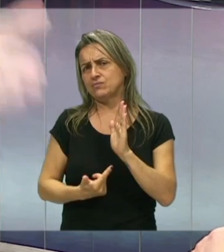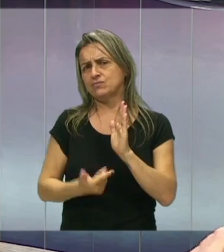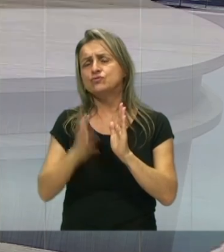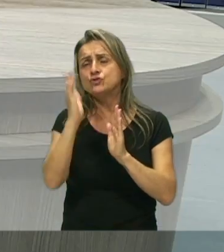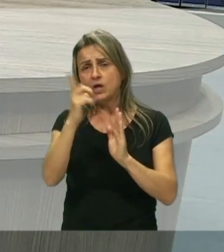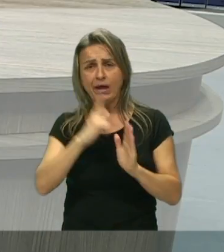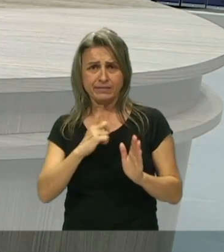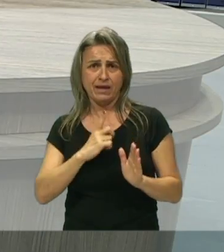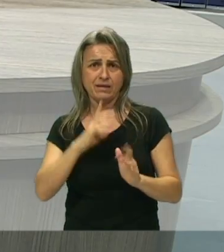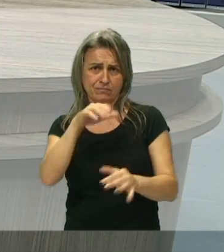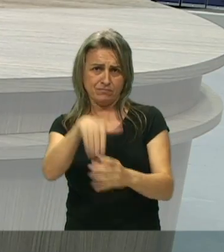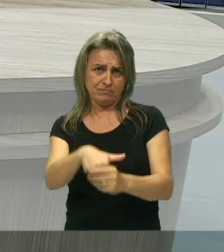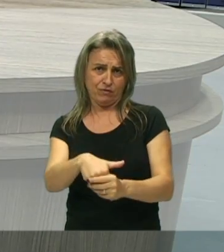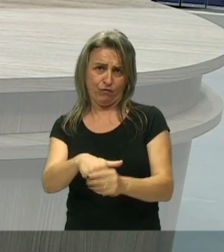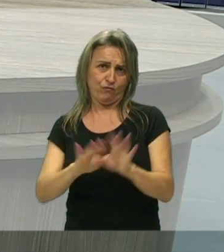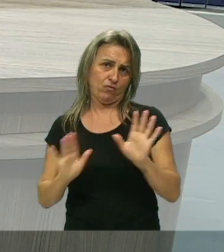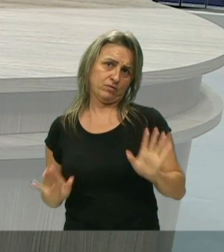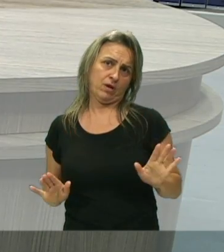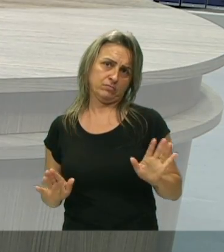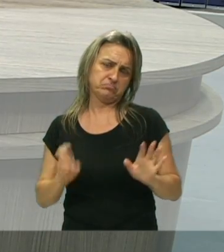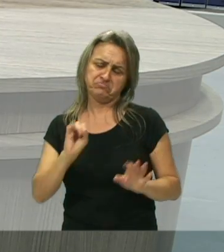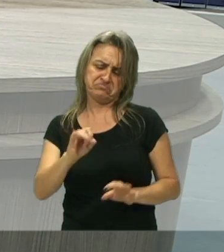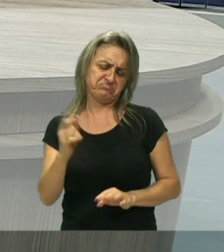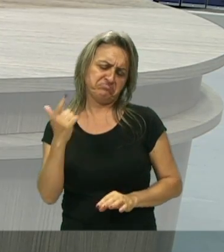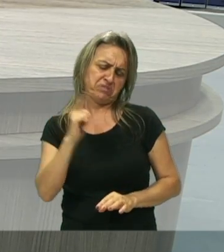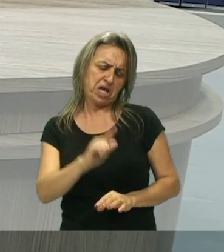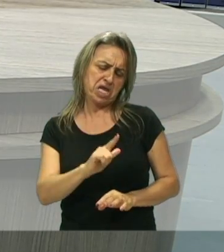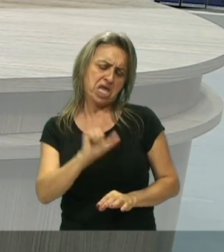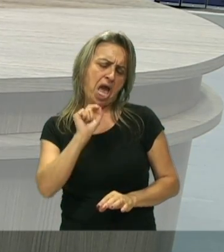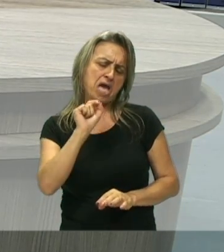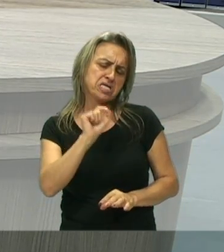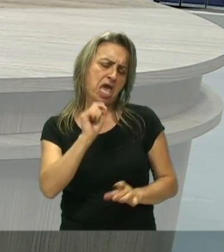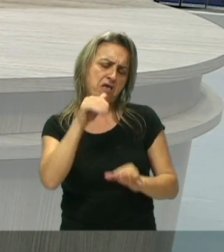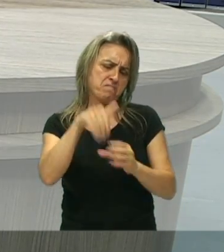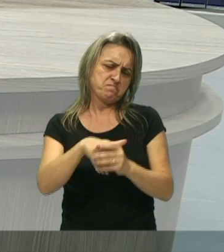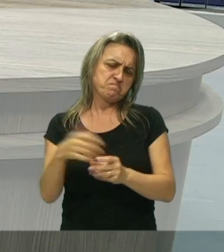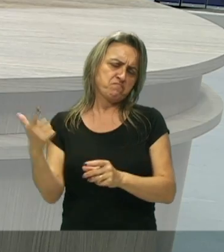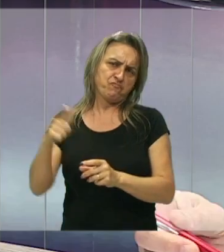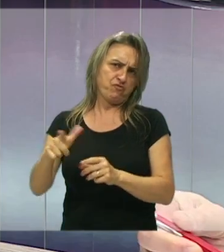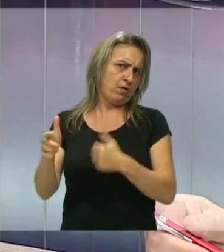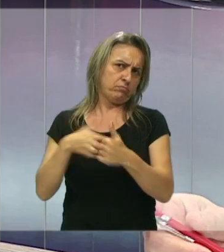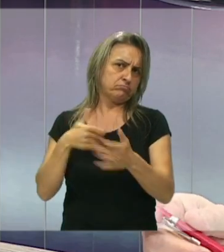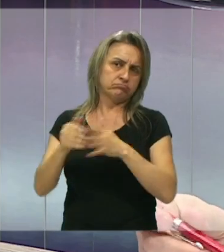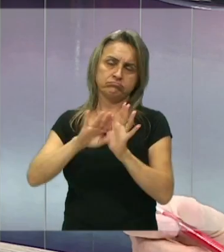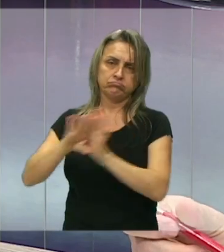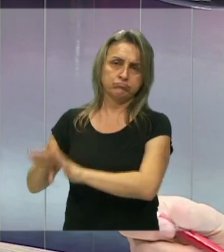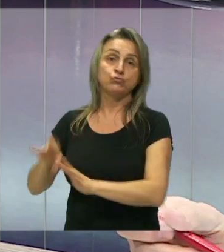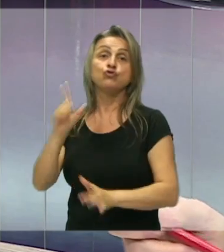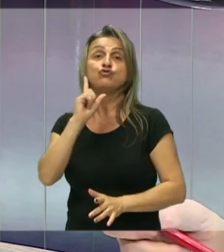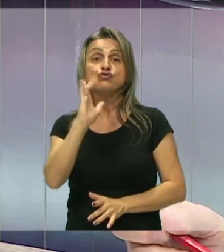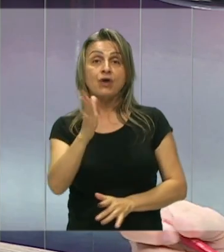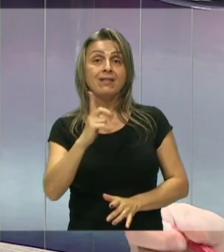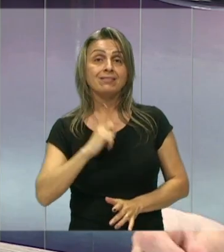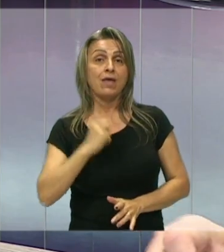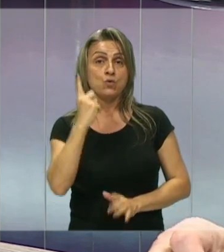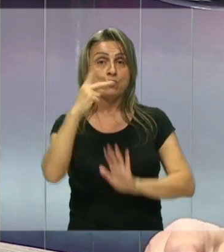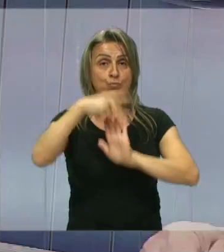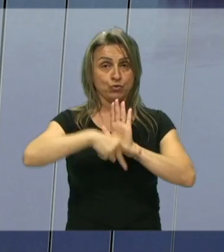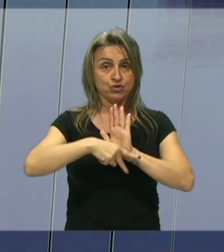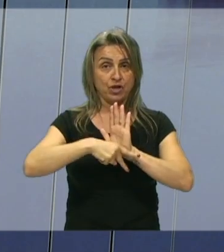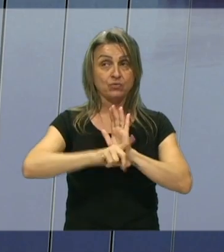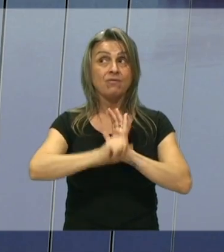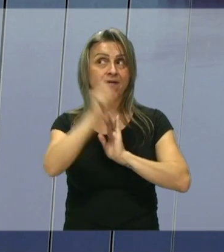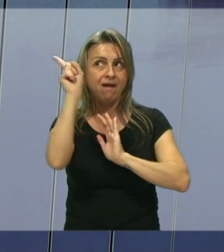para ser votado, para ser aplicado no ano que vem. Isso. De qualquer forma, a projeção há menos dinheiro.